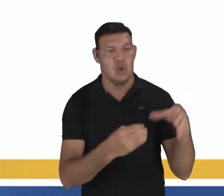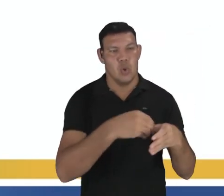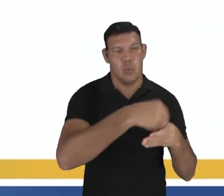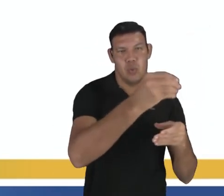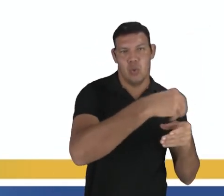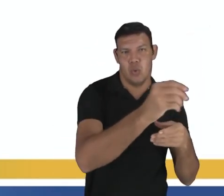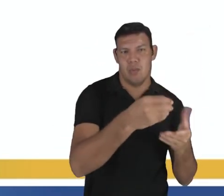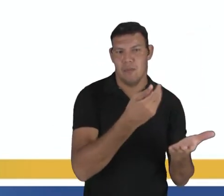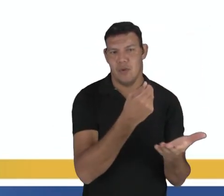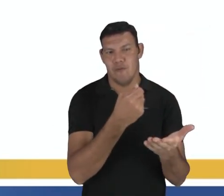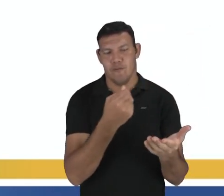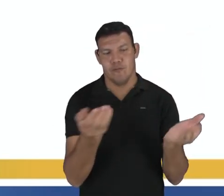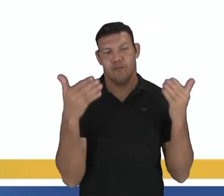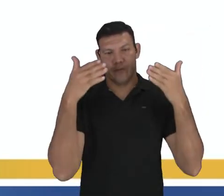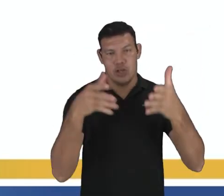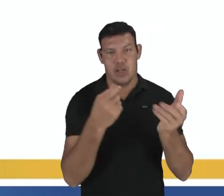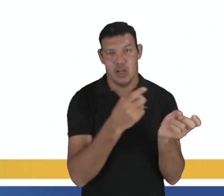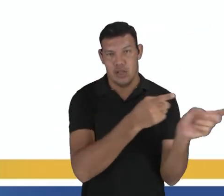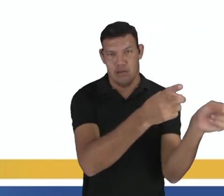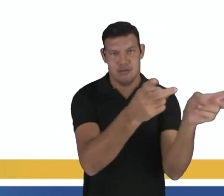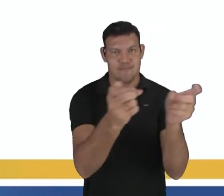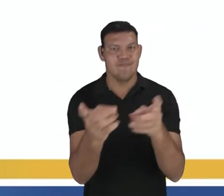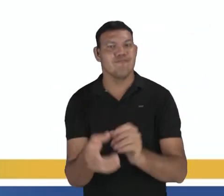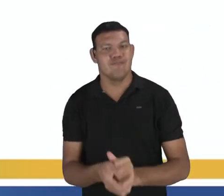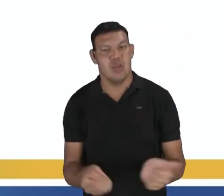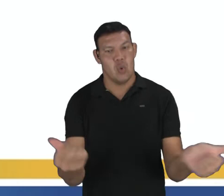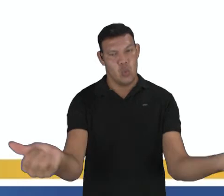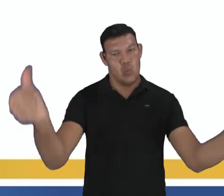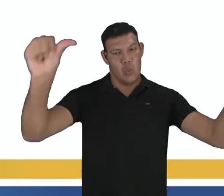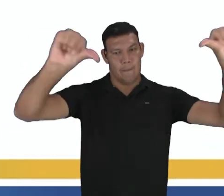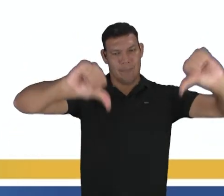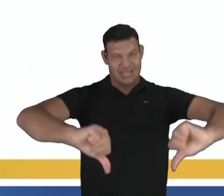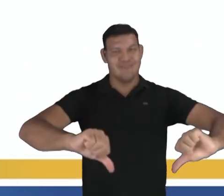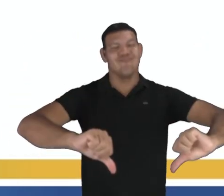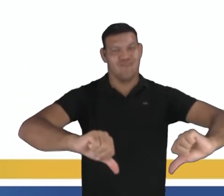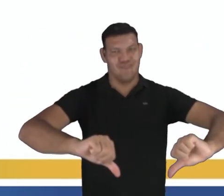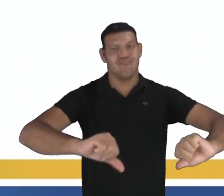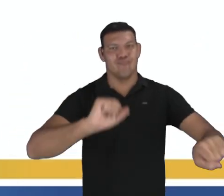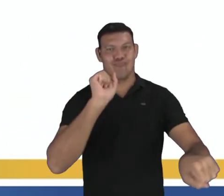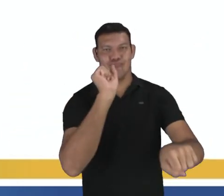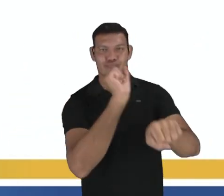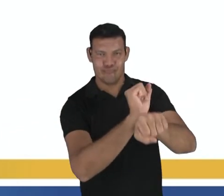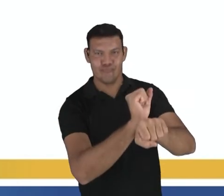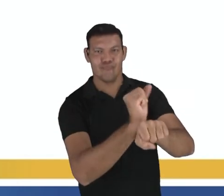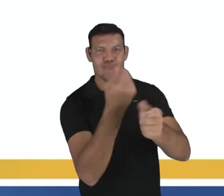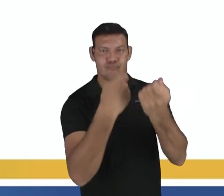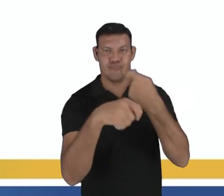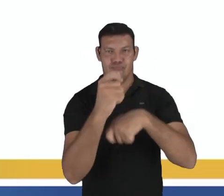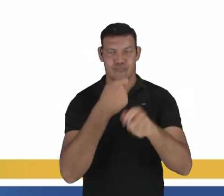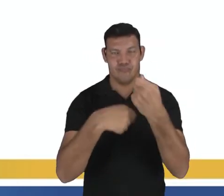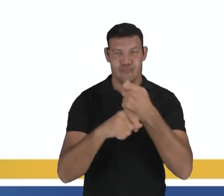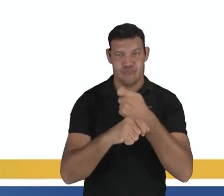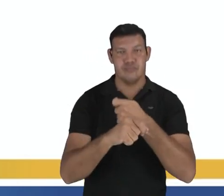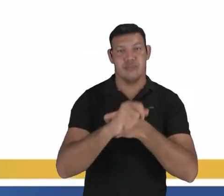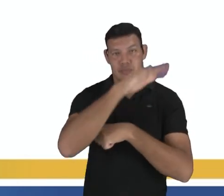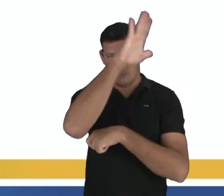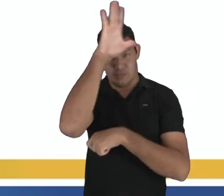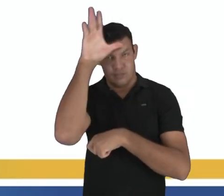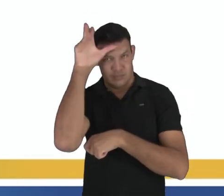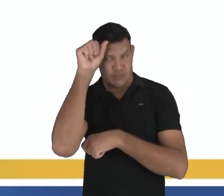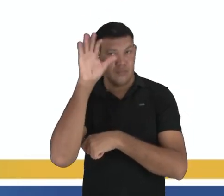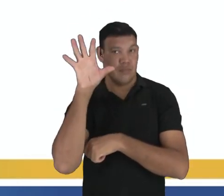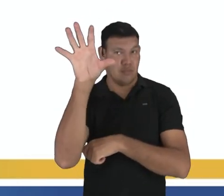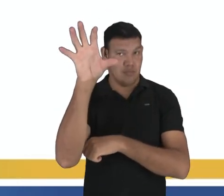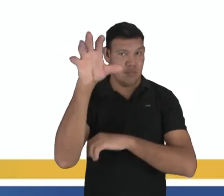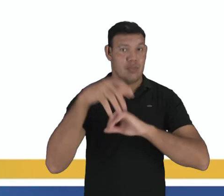amazônica. Com isso, a fabricação da borracha brasileira entra em crise, né, paralisando a economia da região, tá, pessoal? E